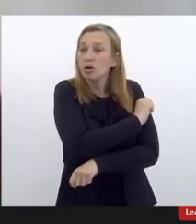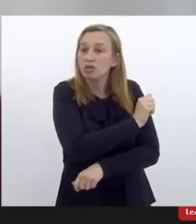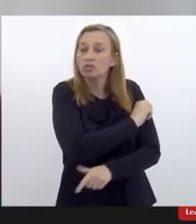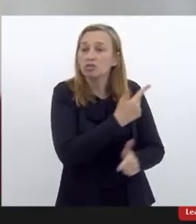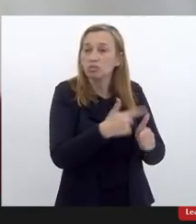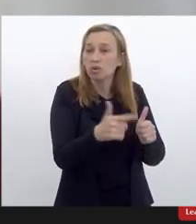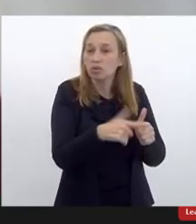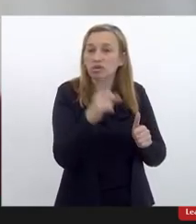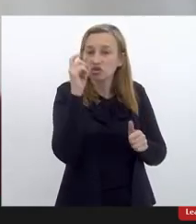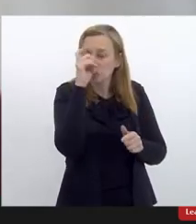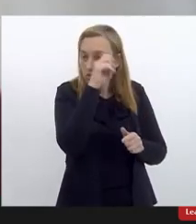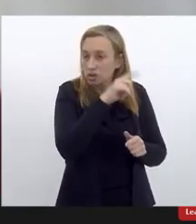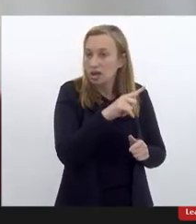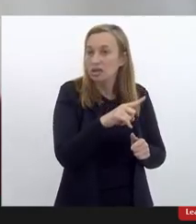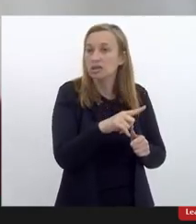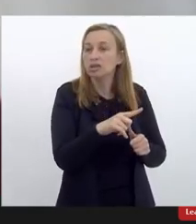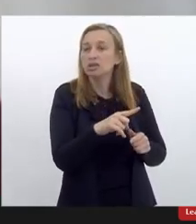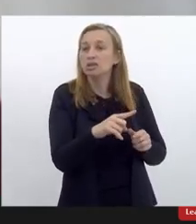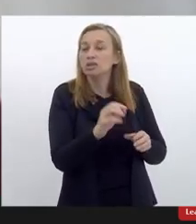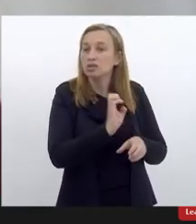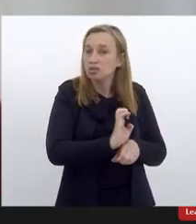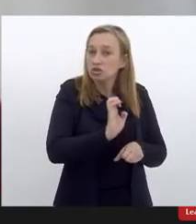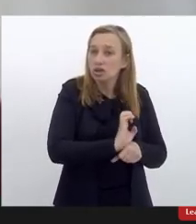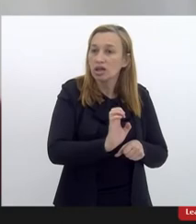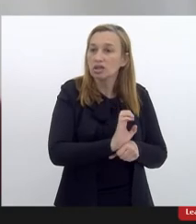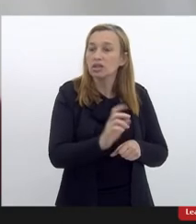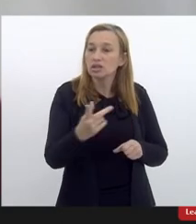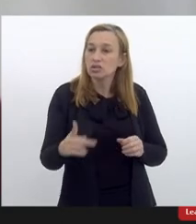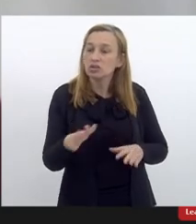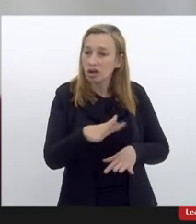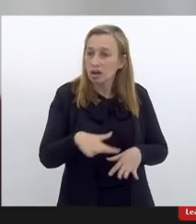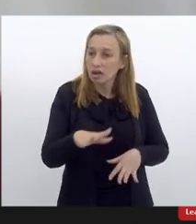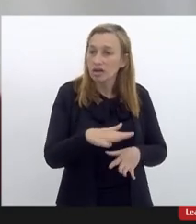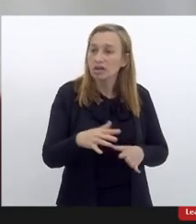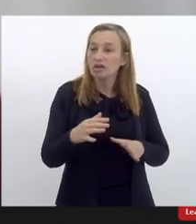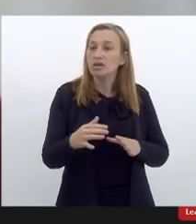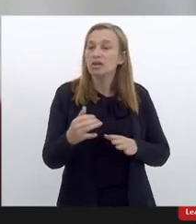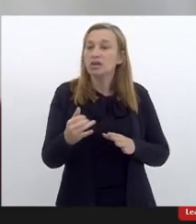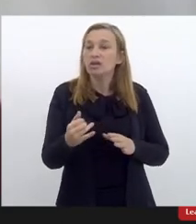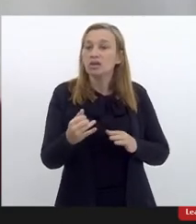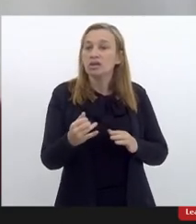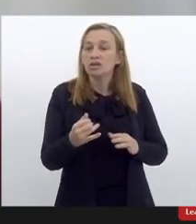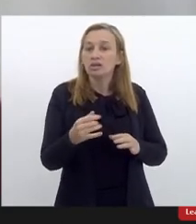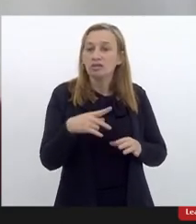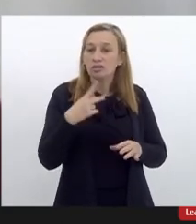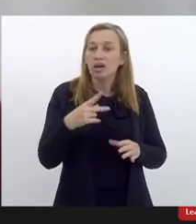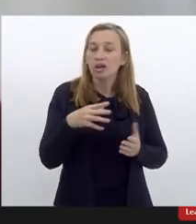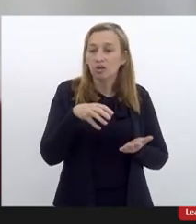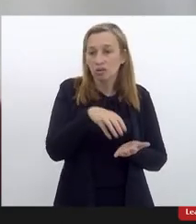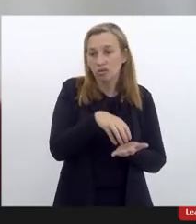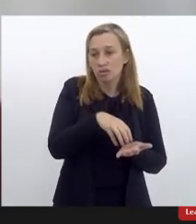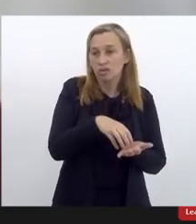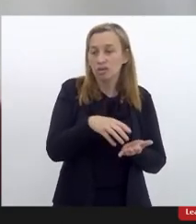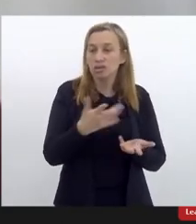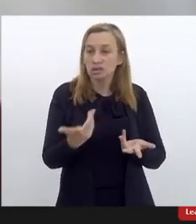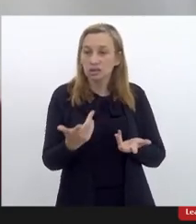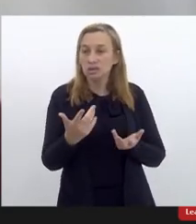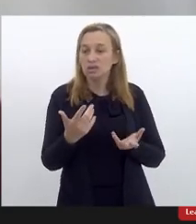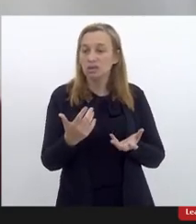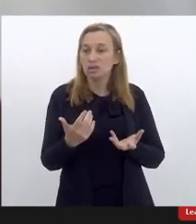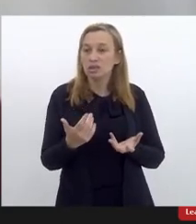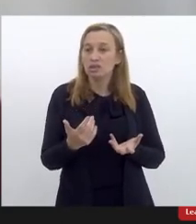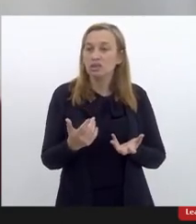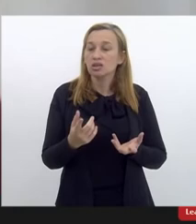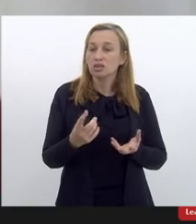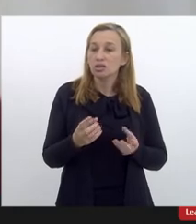problema, alguma dificuldade na divisão de estágio da sua unidade, ele entra em contato aqui com a divisão central, tá? Até porque a divisão, a